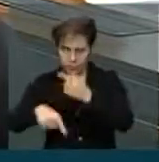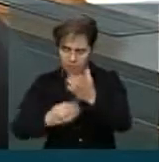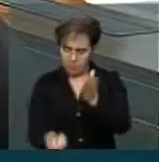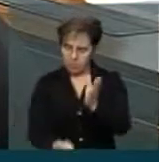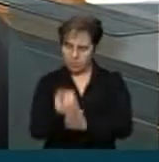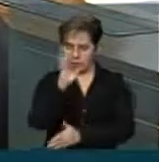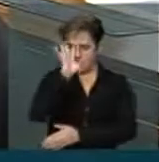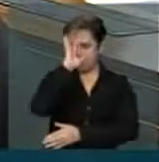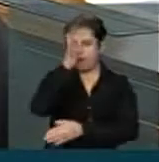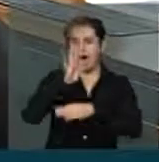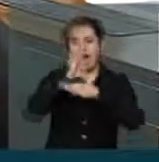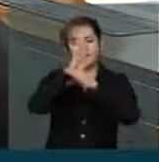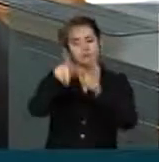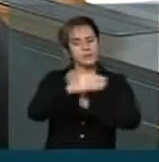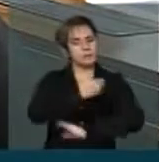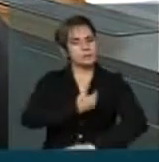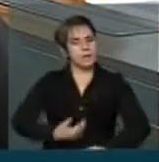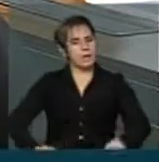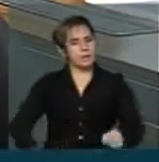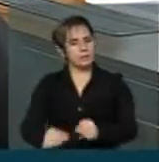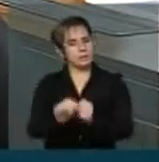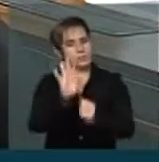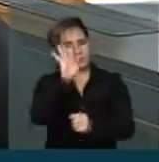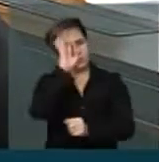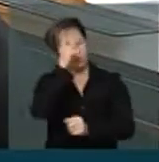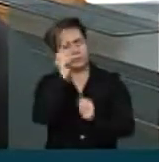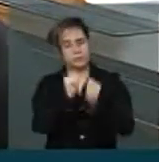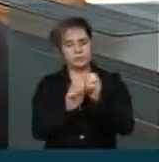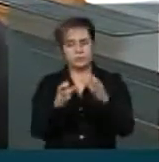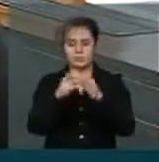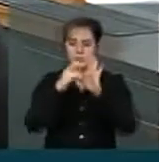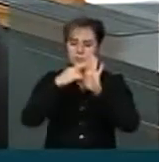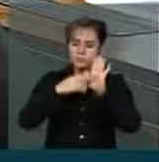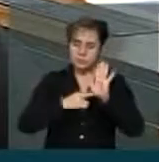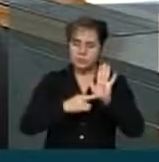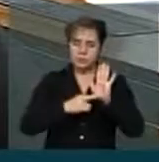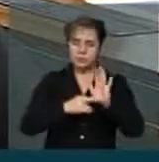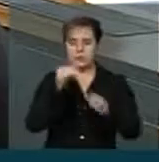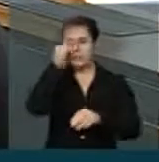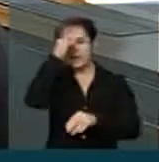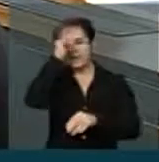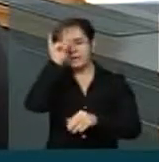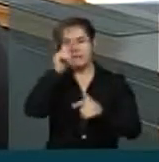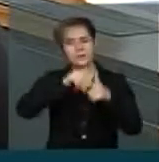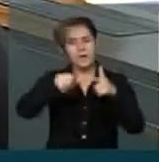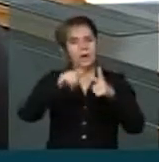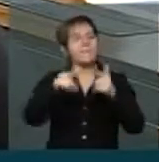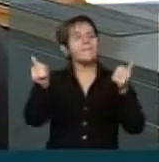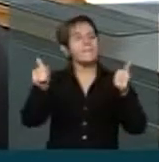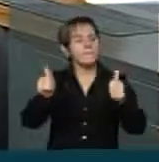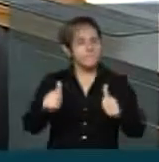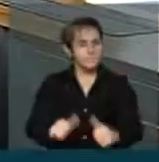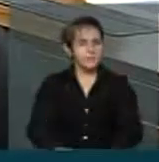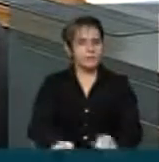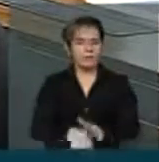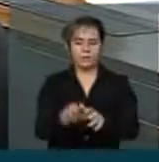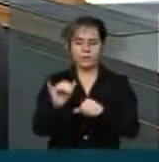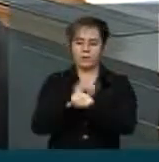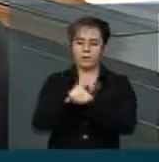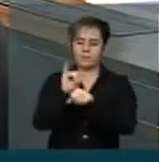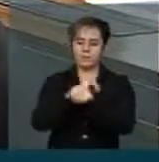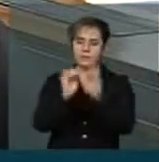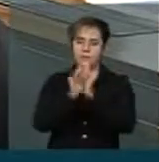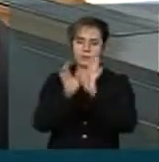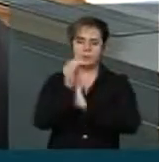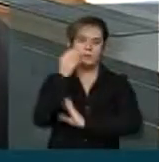ou ajudar o governo a tomar, o órgão regulador a tomar, para que a gente possa evitar o agravamento da infraestrutura de